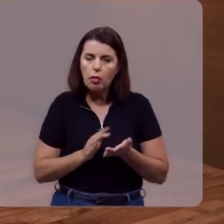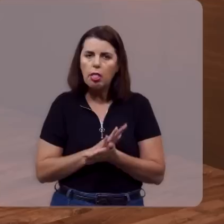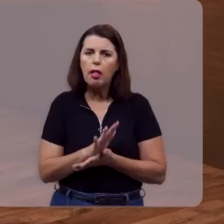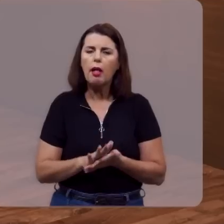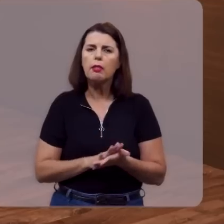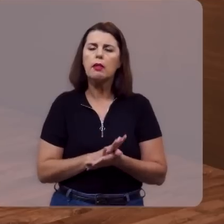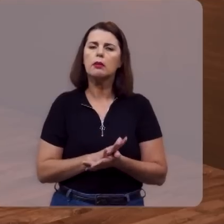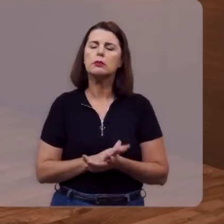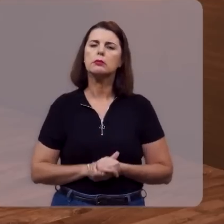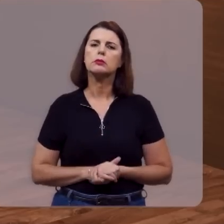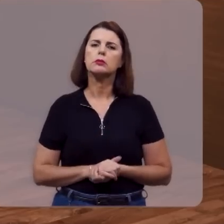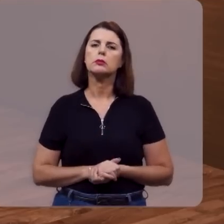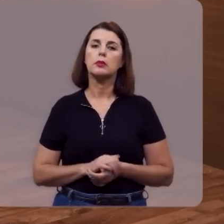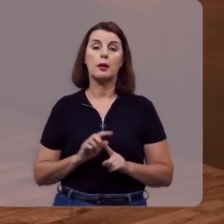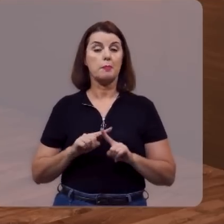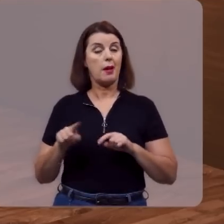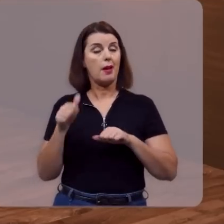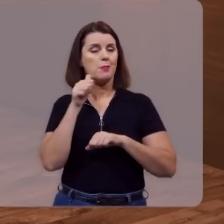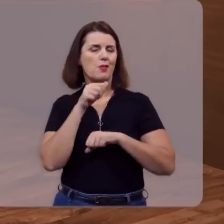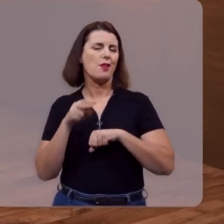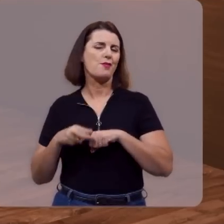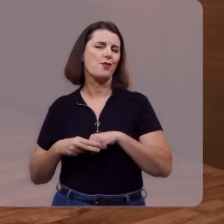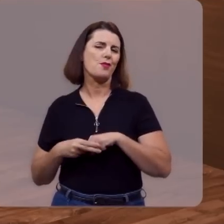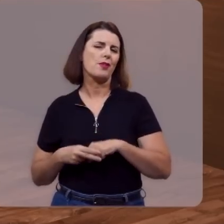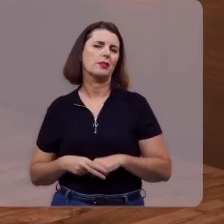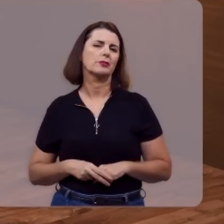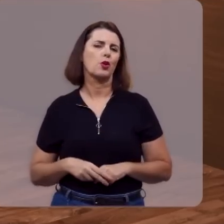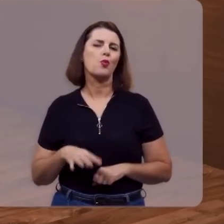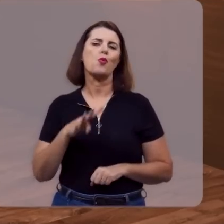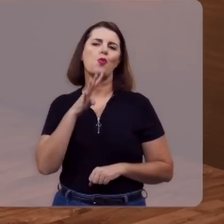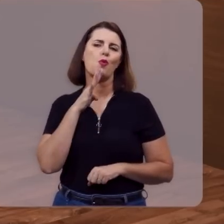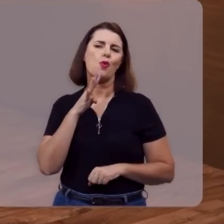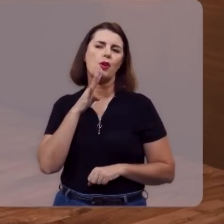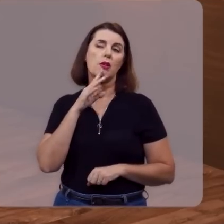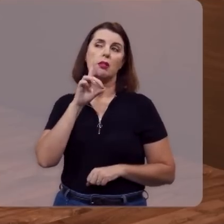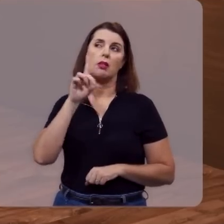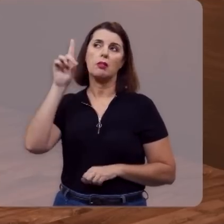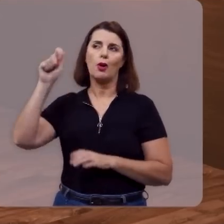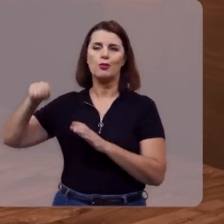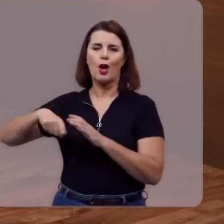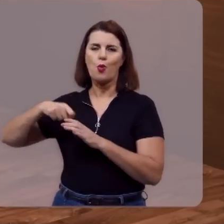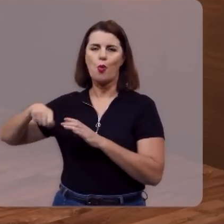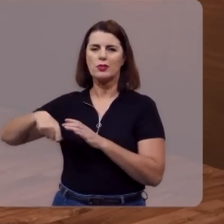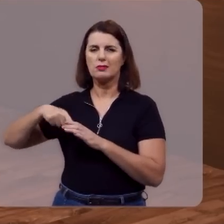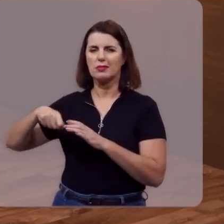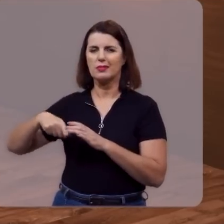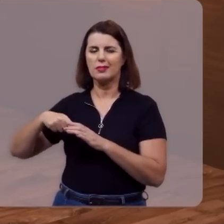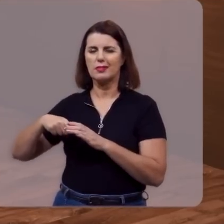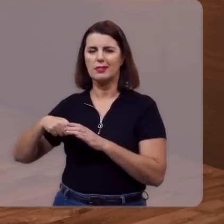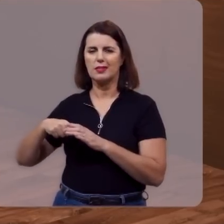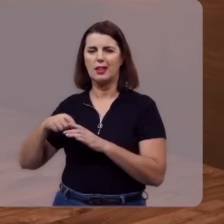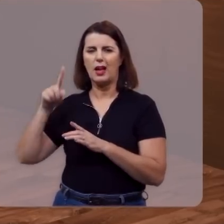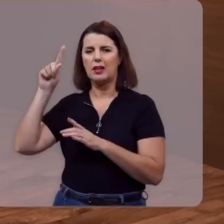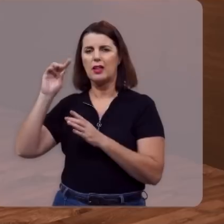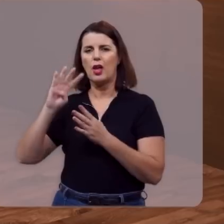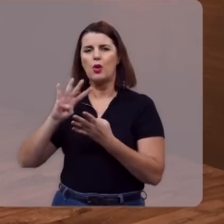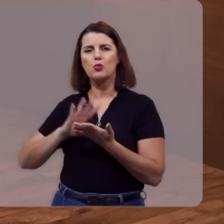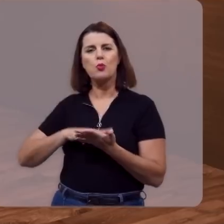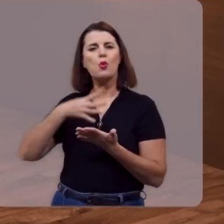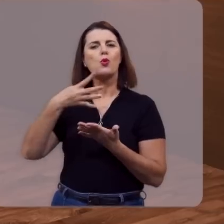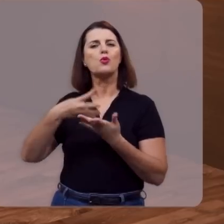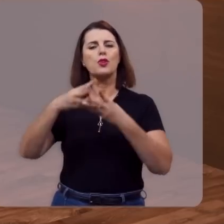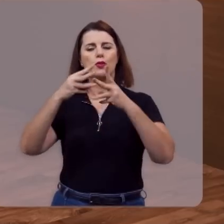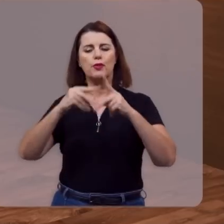mais nada. Mas aquela viúva conheceu a Deus na cozinha, porque Deus multiplicou